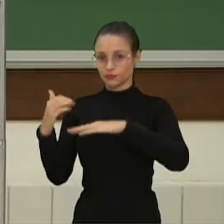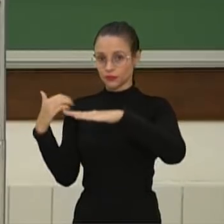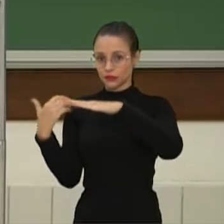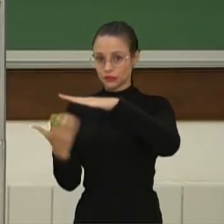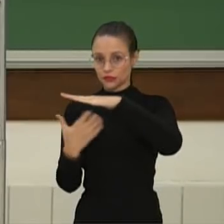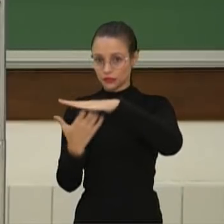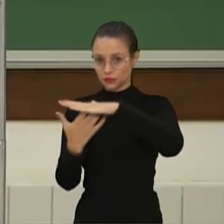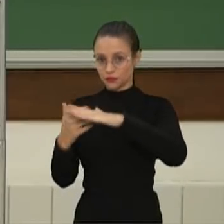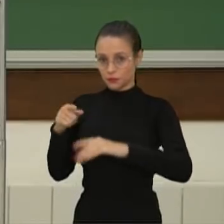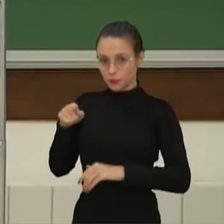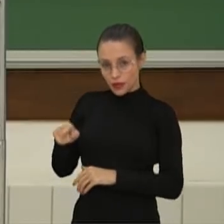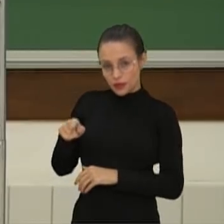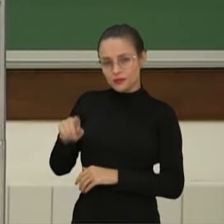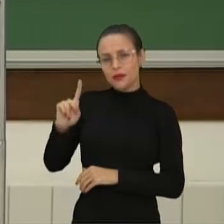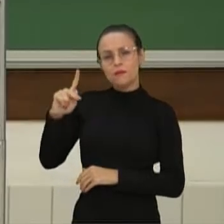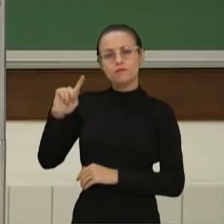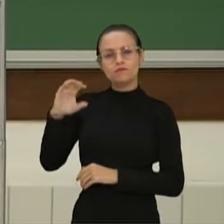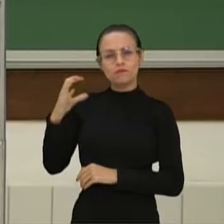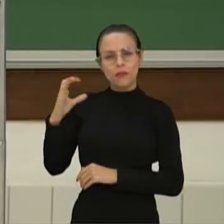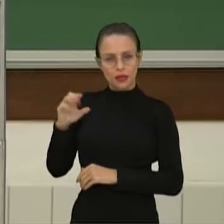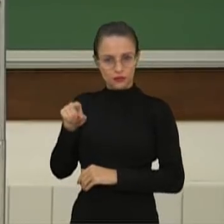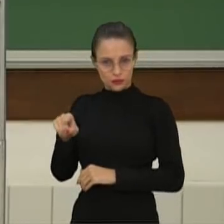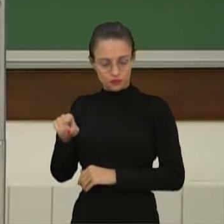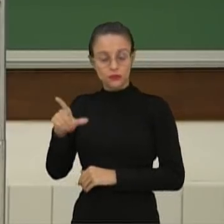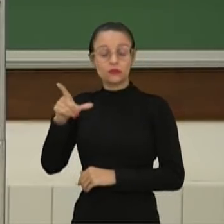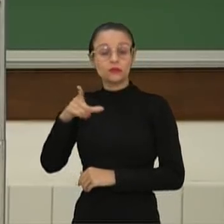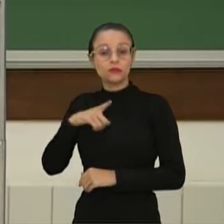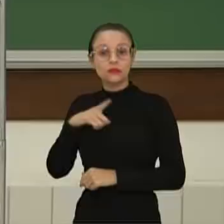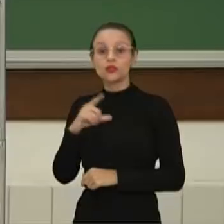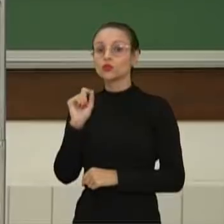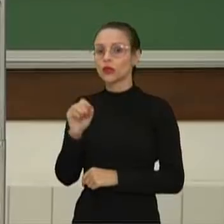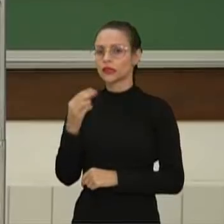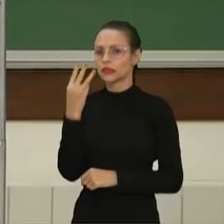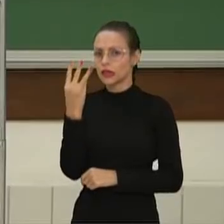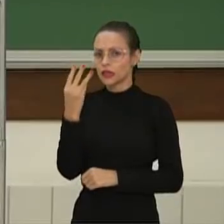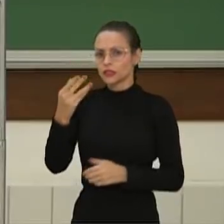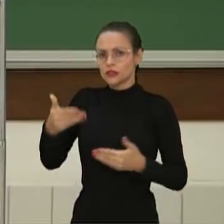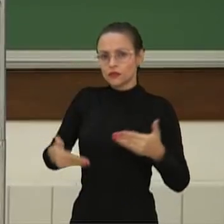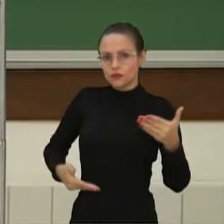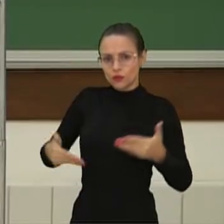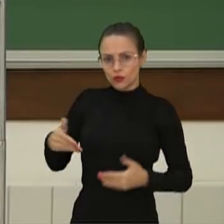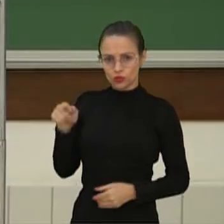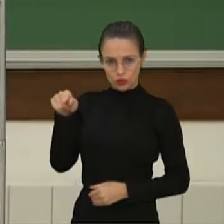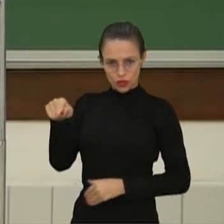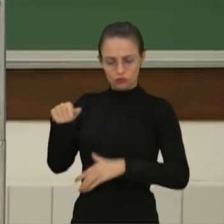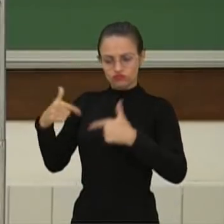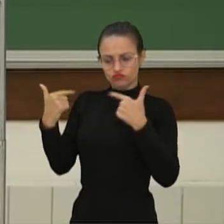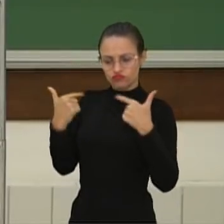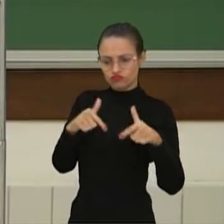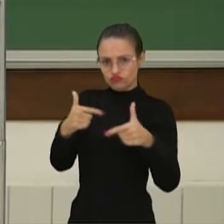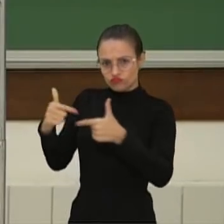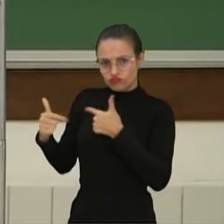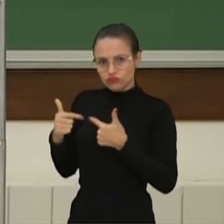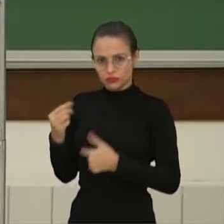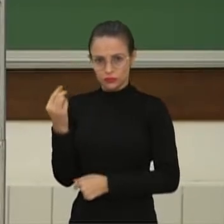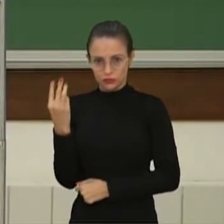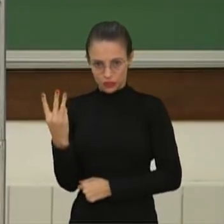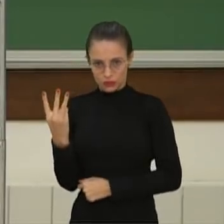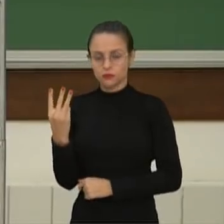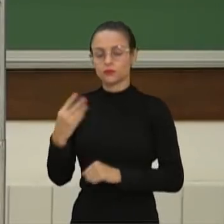microempresa de peças possui 3 funcionários. Então, nessa microempresa, nós temos 3